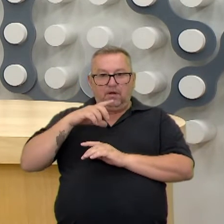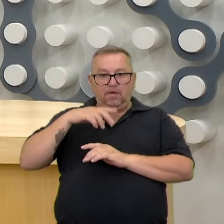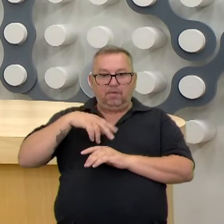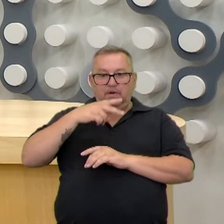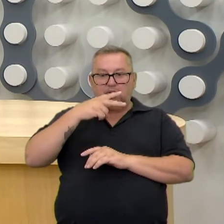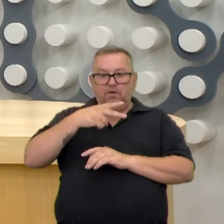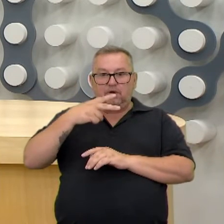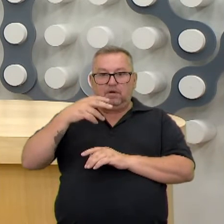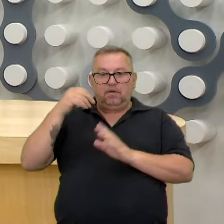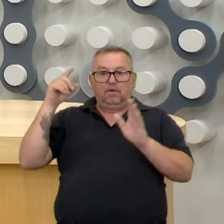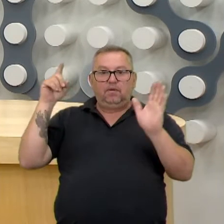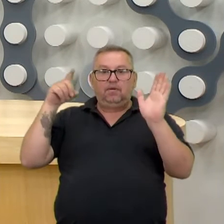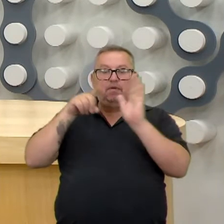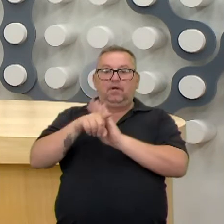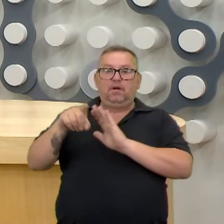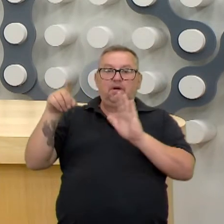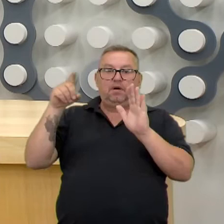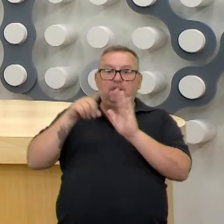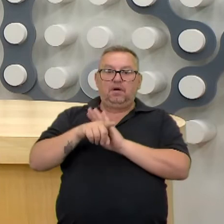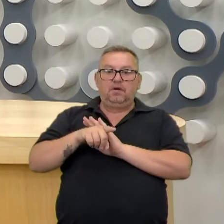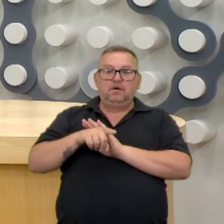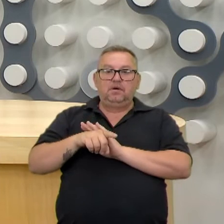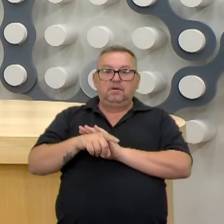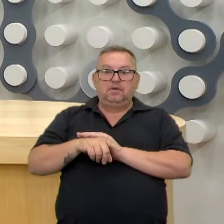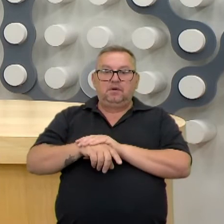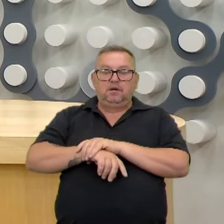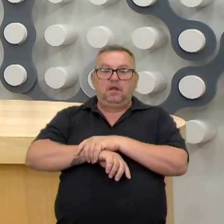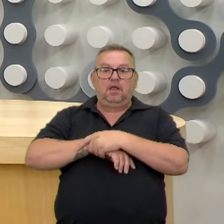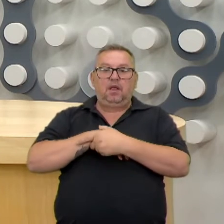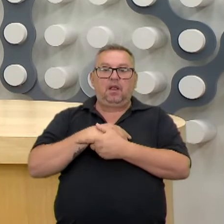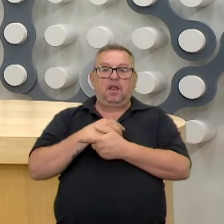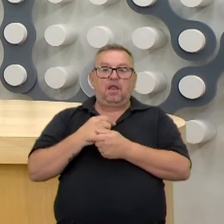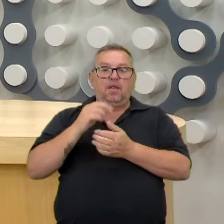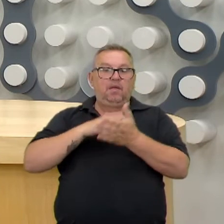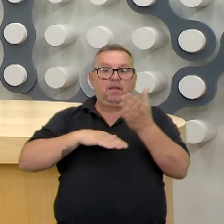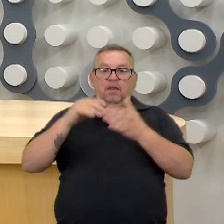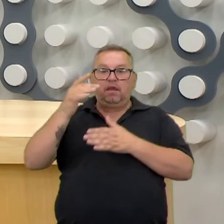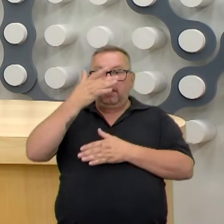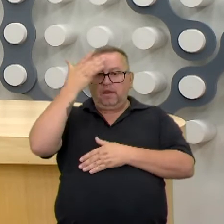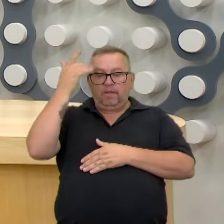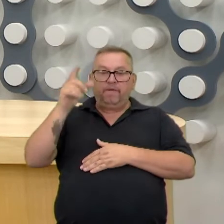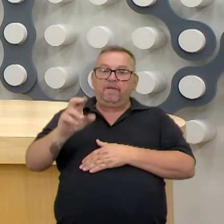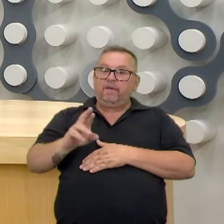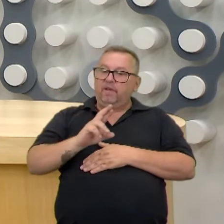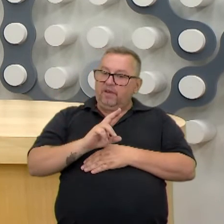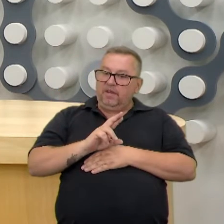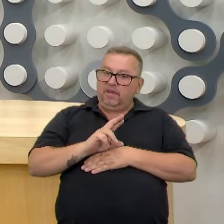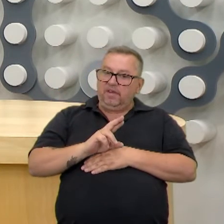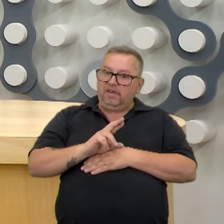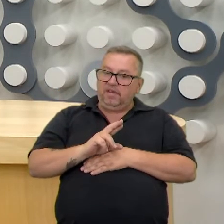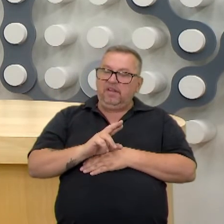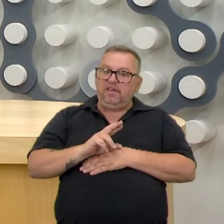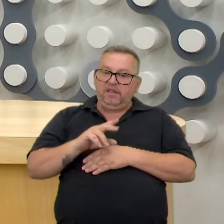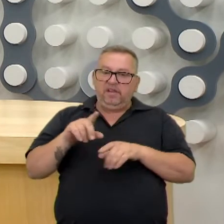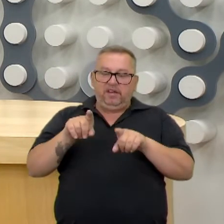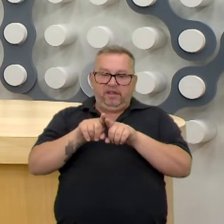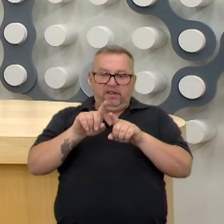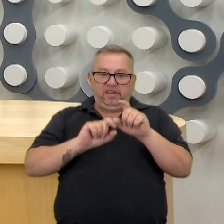220 questões aí para não é todo mundo, né, não é todo mundo que responde no censo